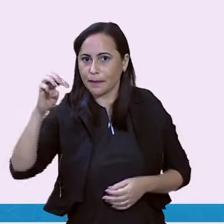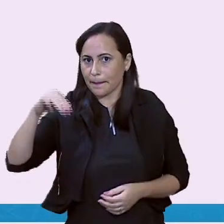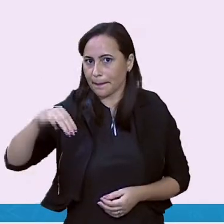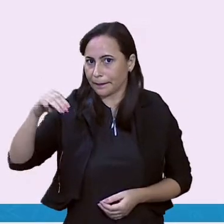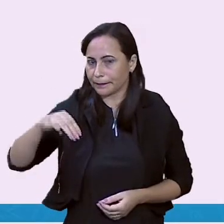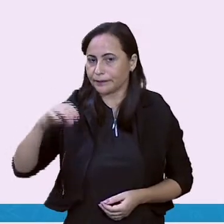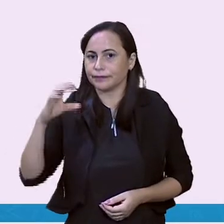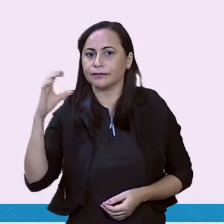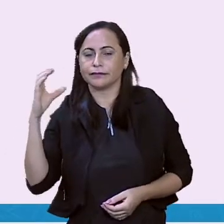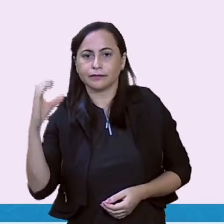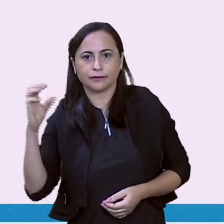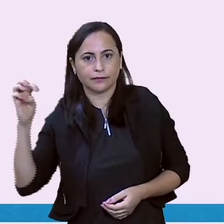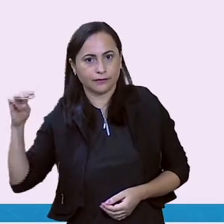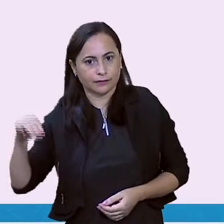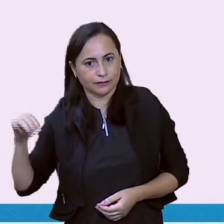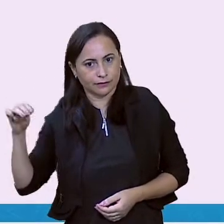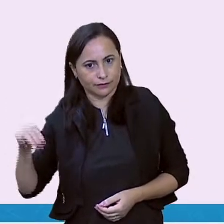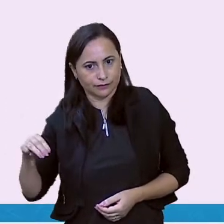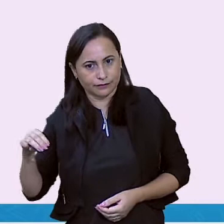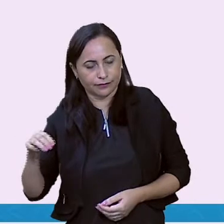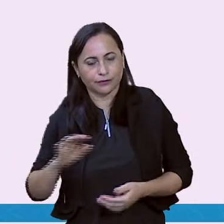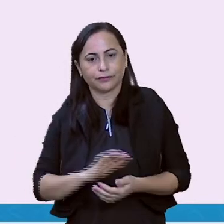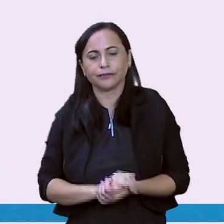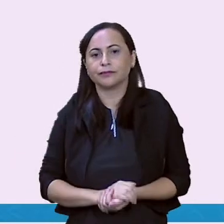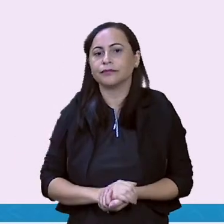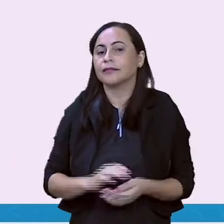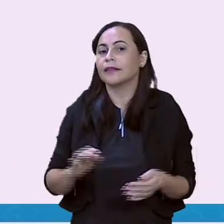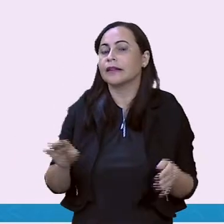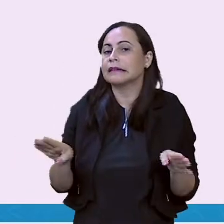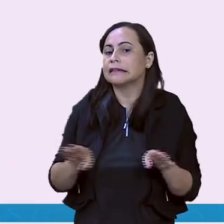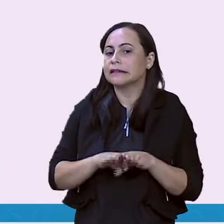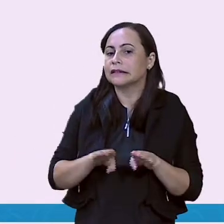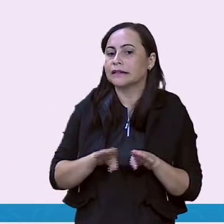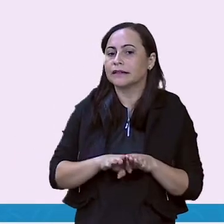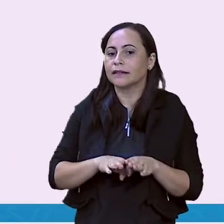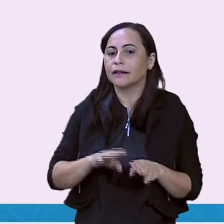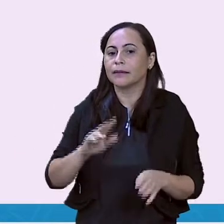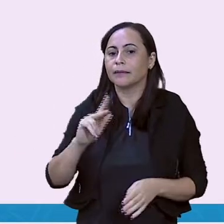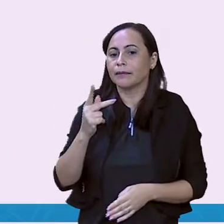aprendemos metro e centímetro.